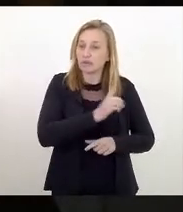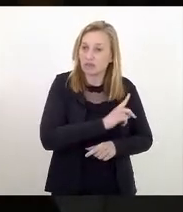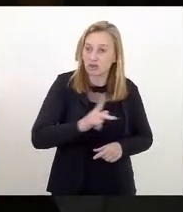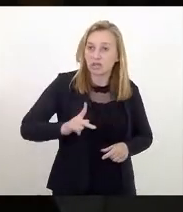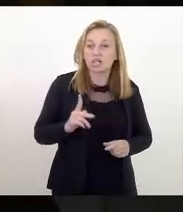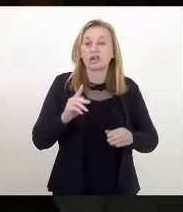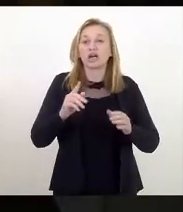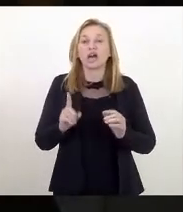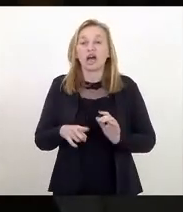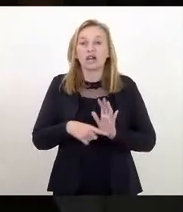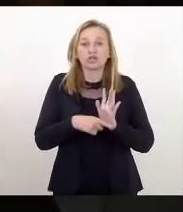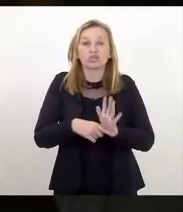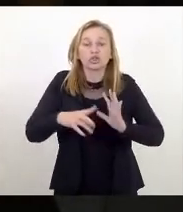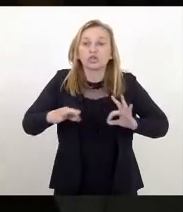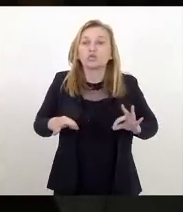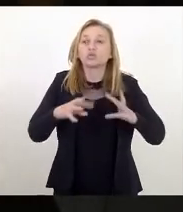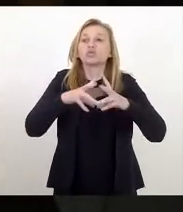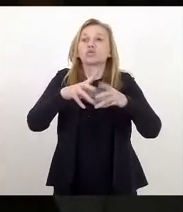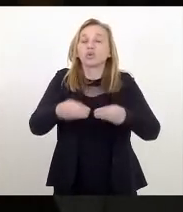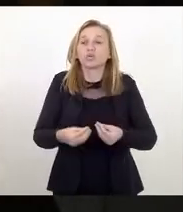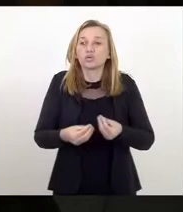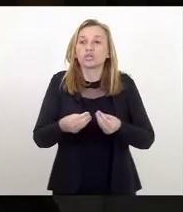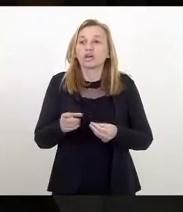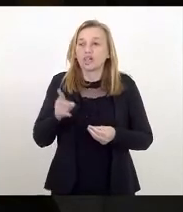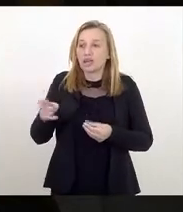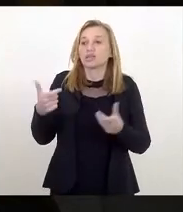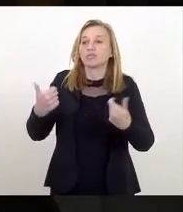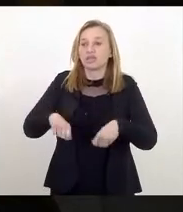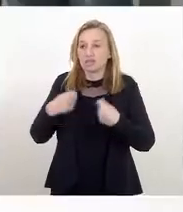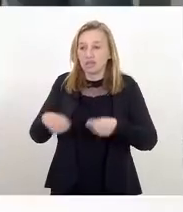todos aqueles que têm que ser defendidos.